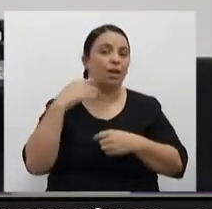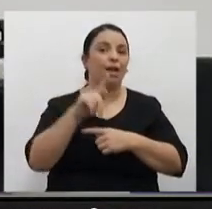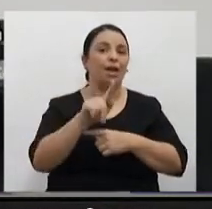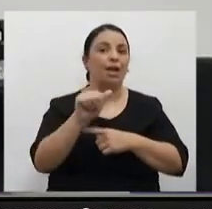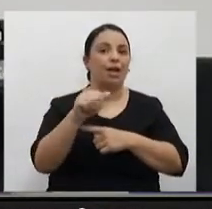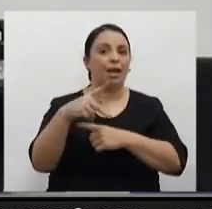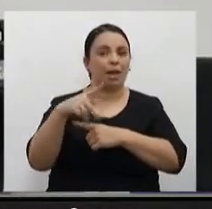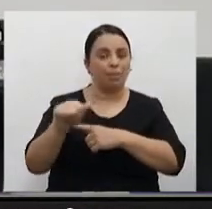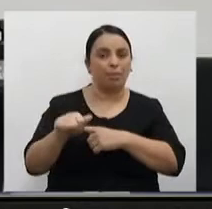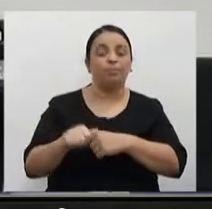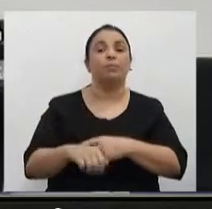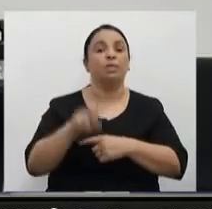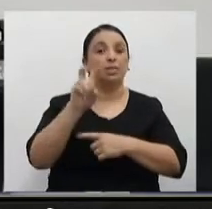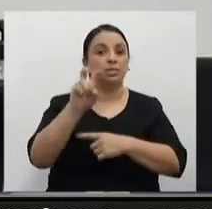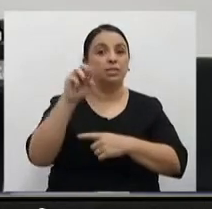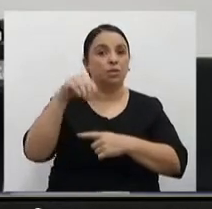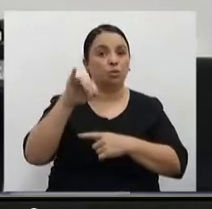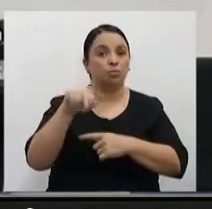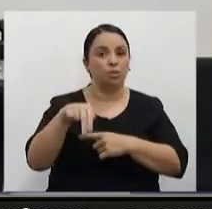Ariene.